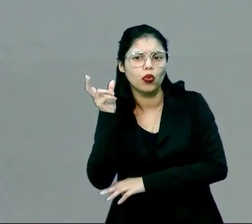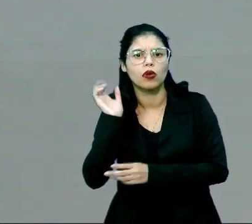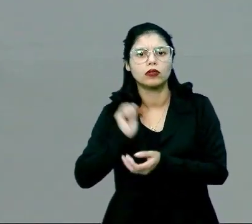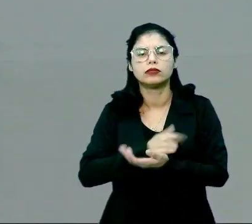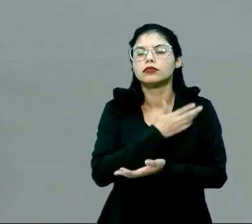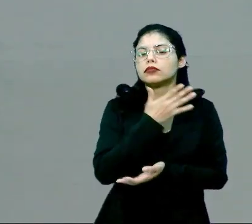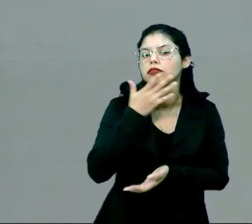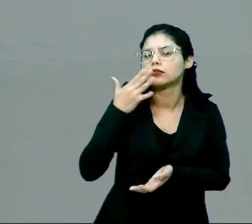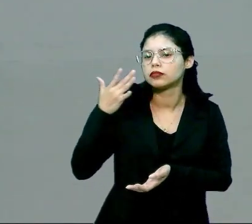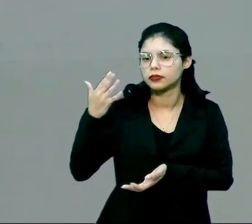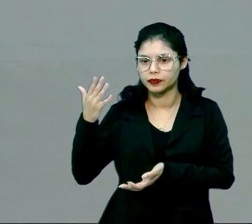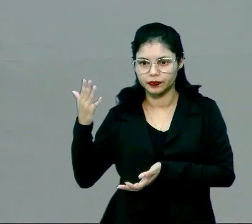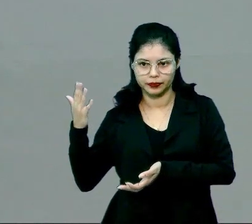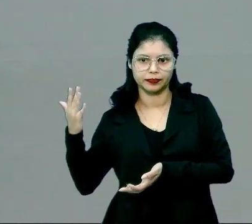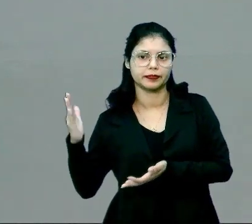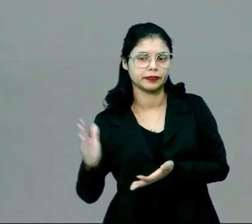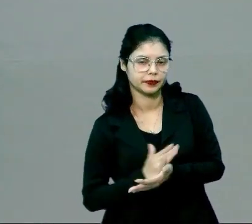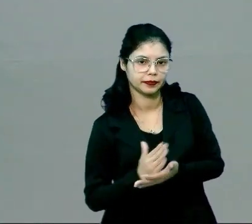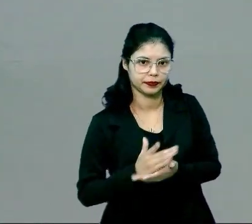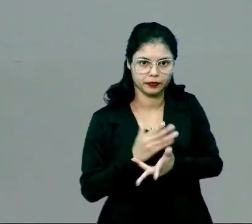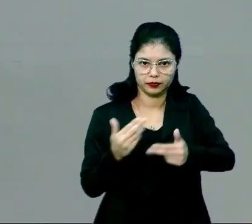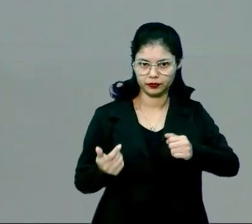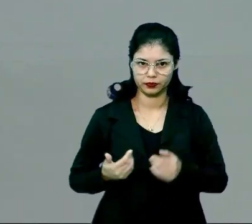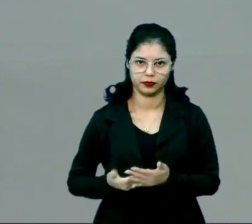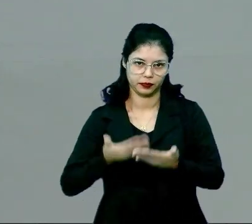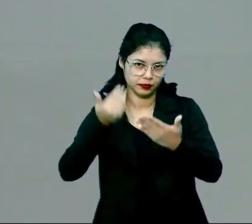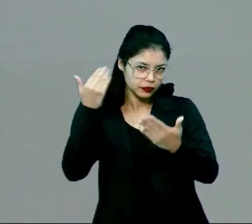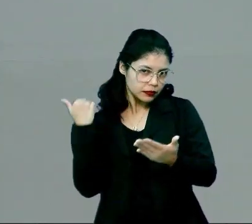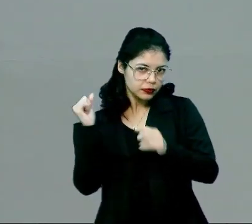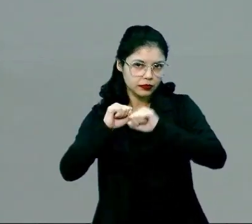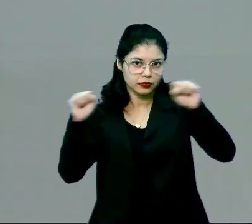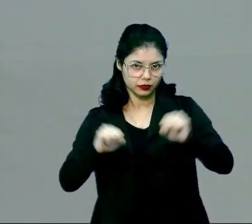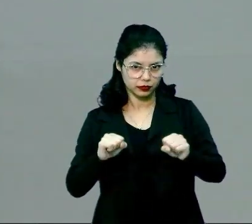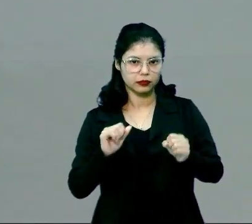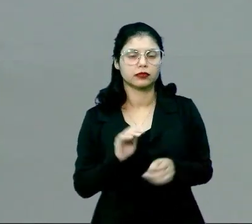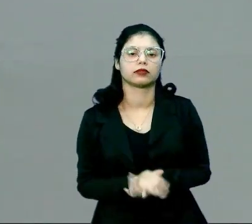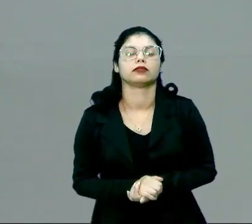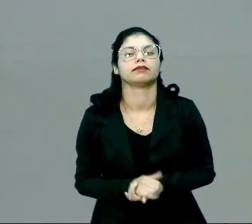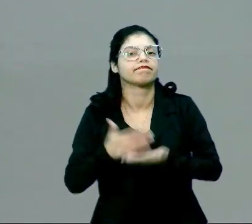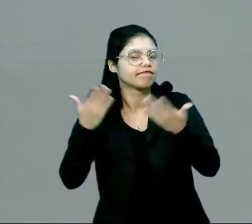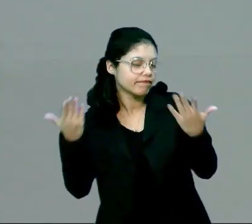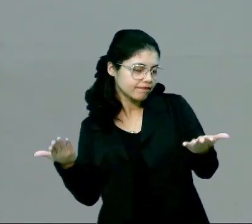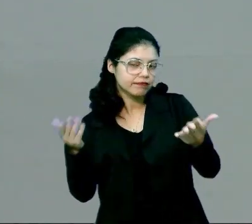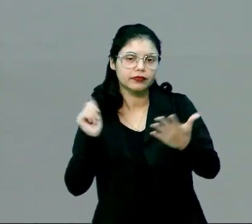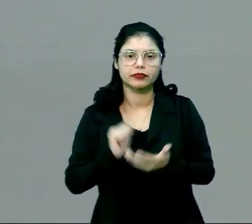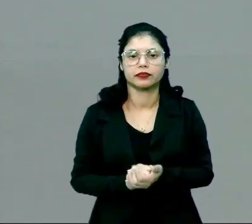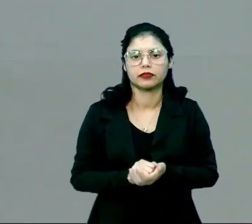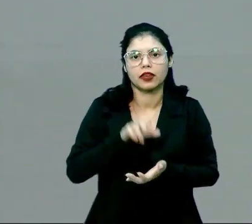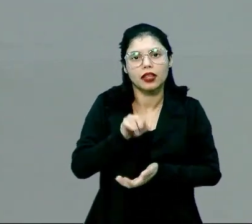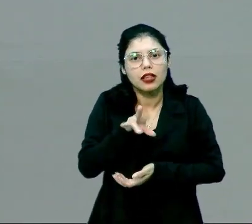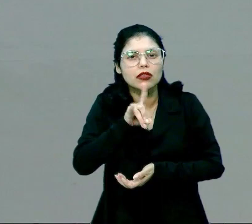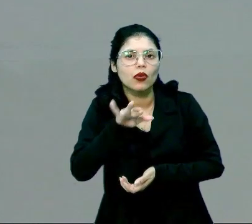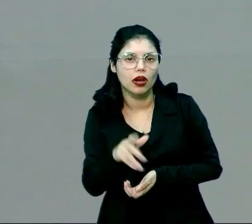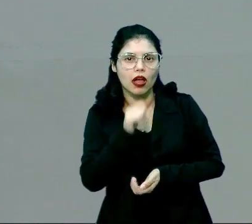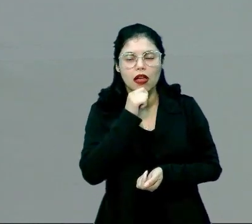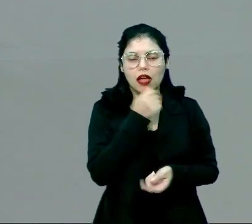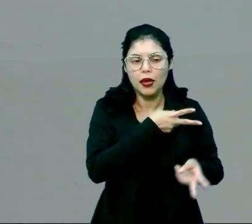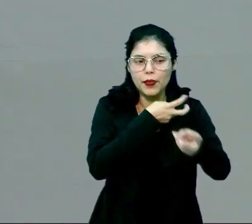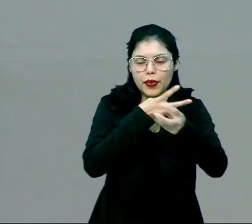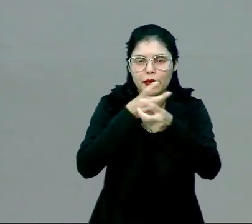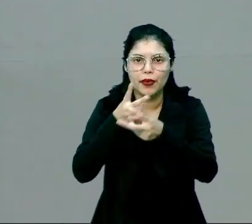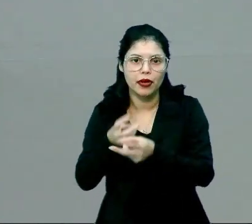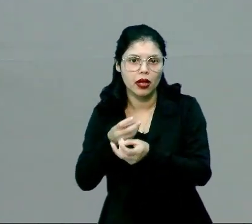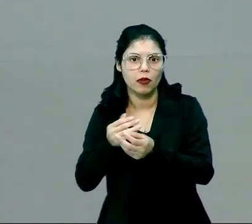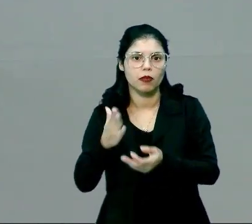sente o cheiro, o gosto de uma comida. Lembra lá da nossa aula sobre o sistema sensorial? Pois é, esse sistema sensorial faz a captação